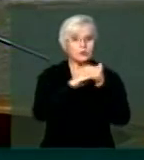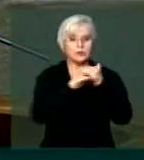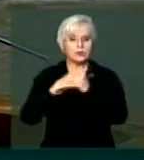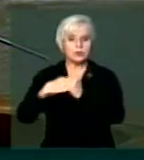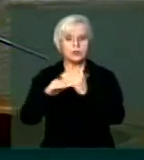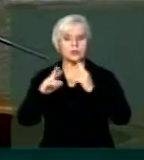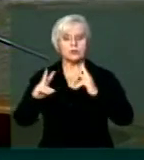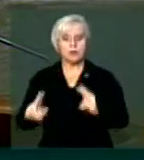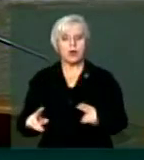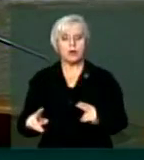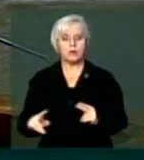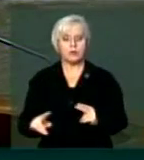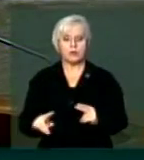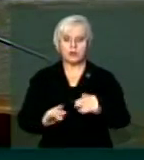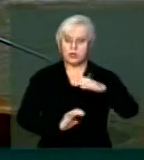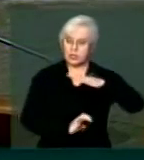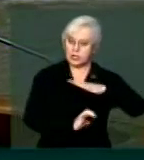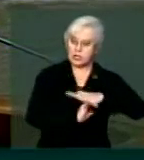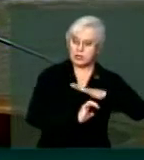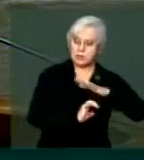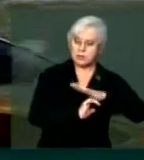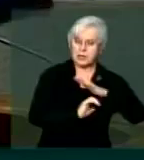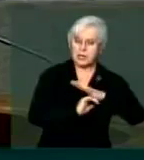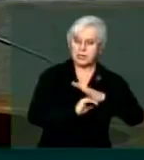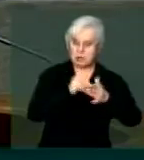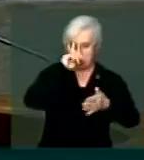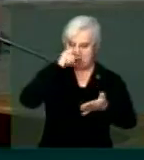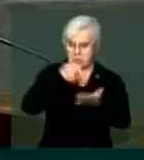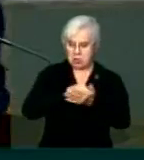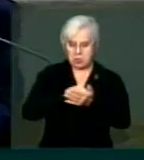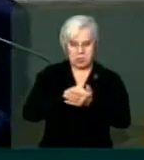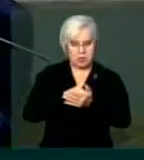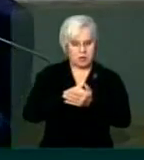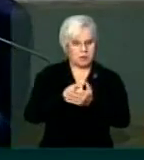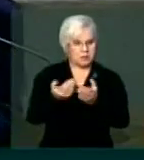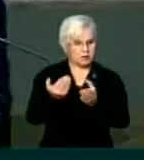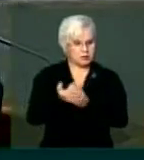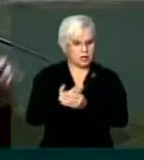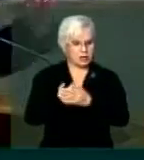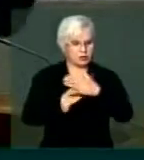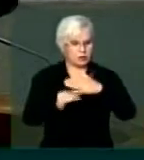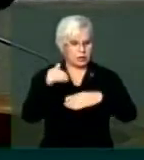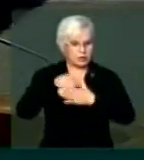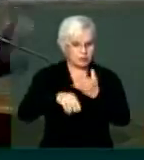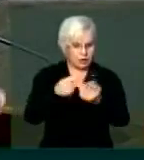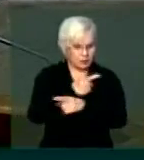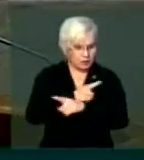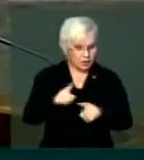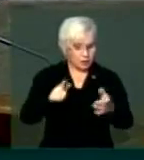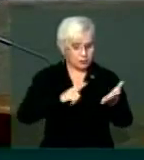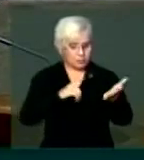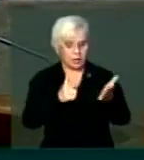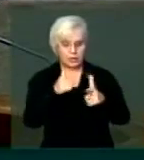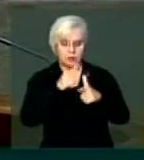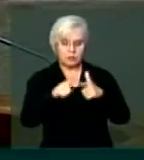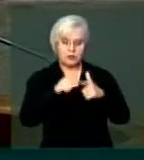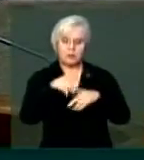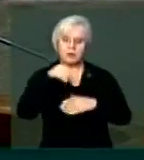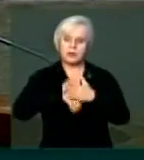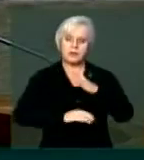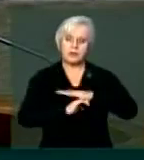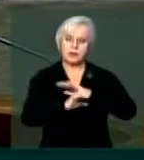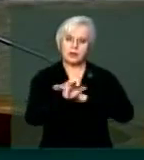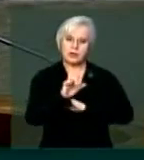a incidência de empresas sobre o processo eleitoral, está aí a crise da Petrobras, entende? Para mostrar que